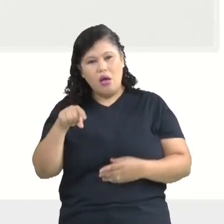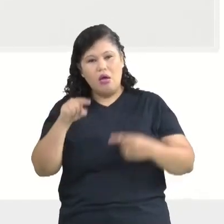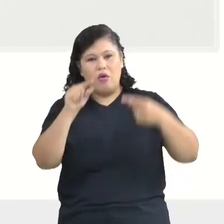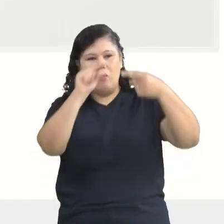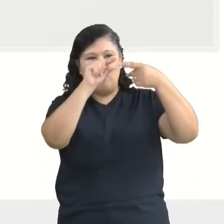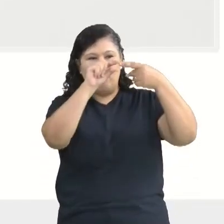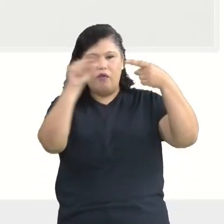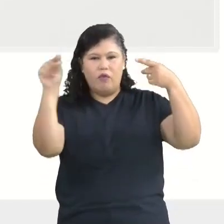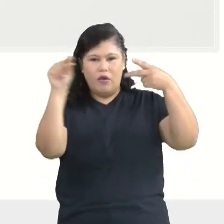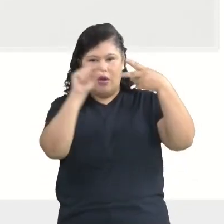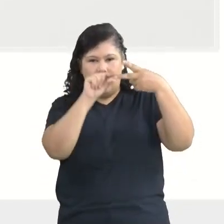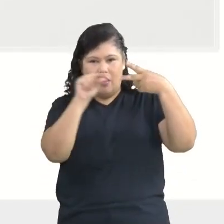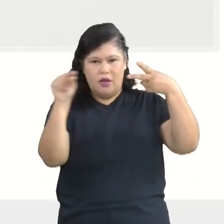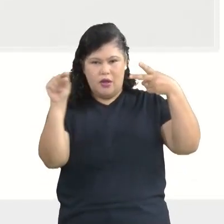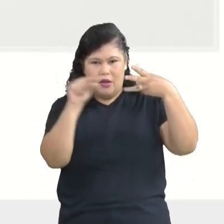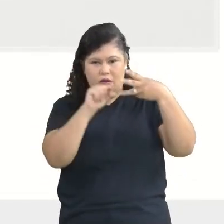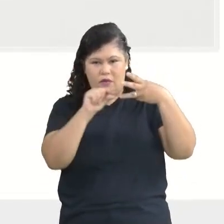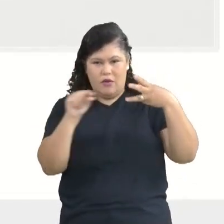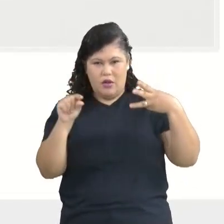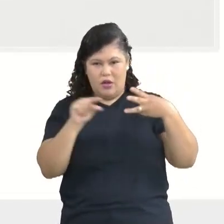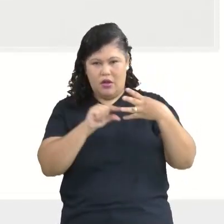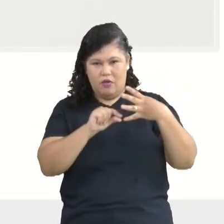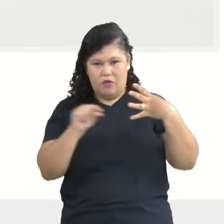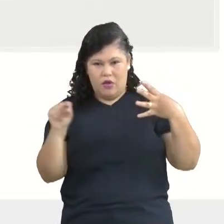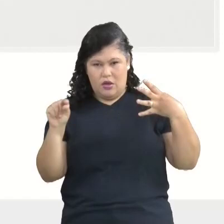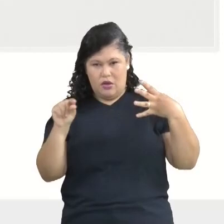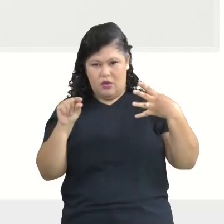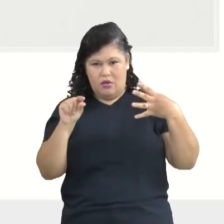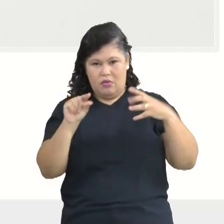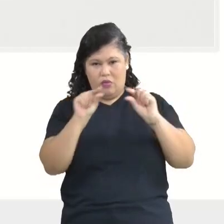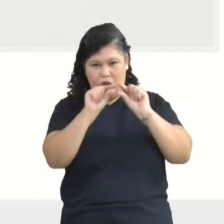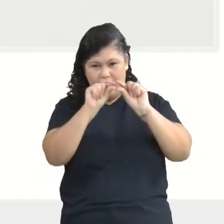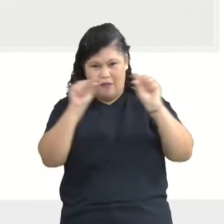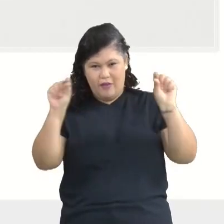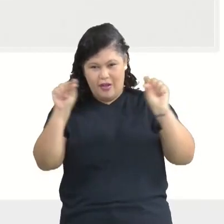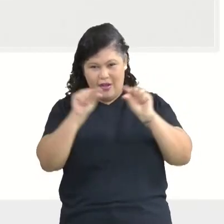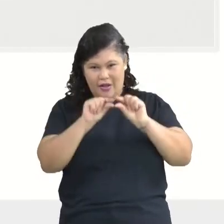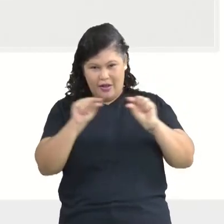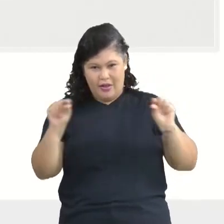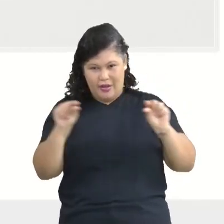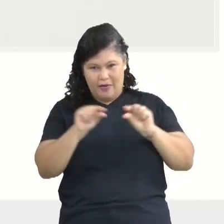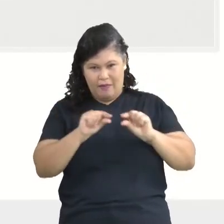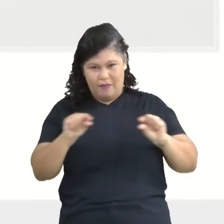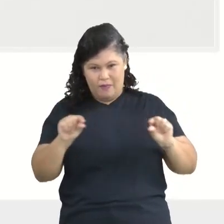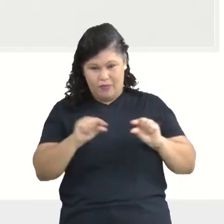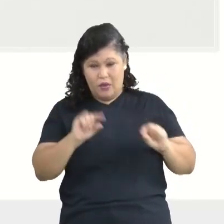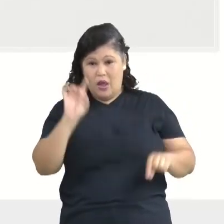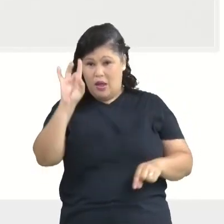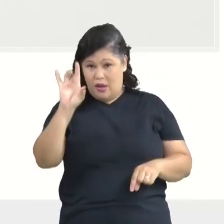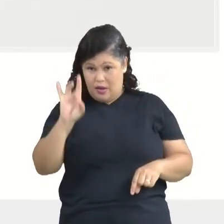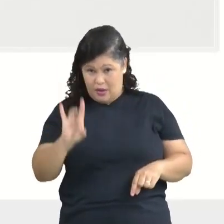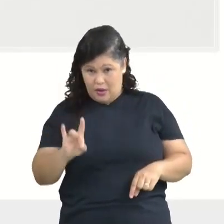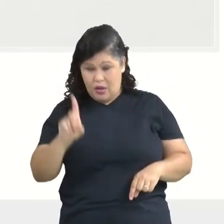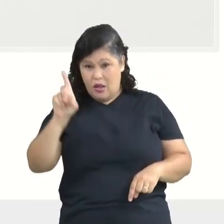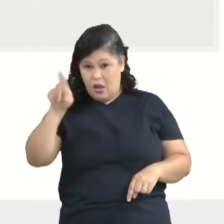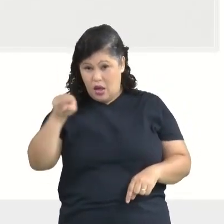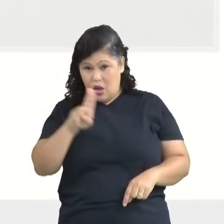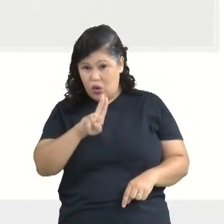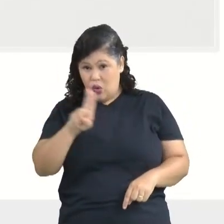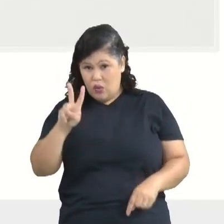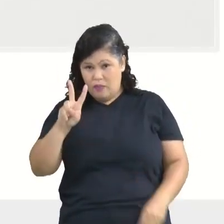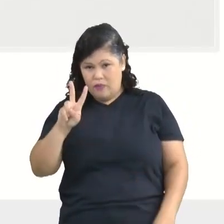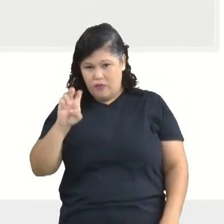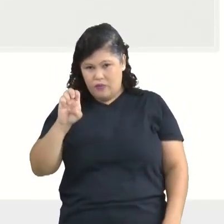de um poema é o quê, professora? São as linhas de um poema, tá bom? As linhas